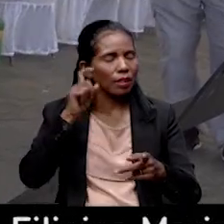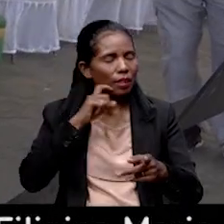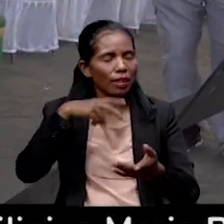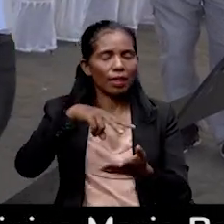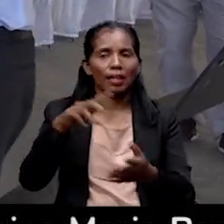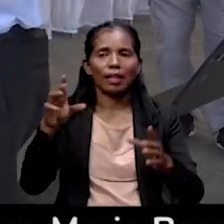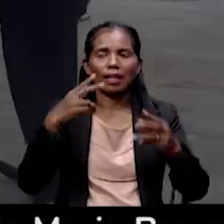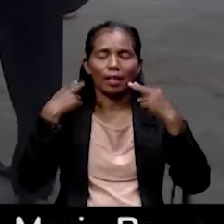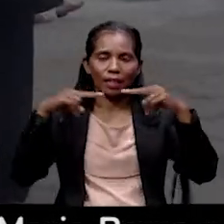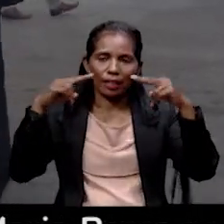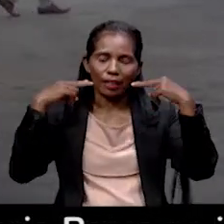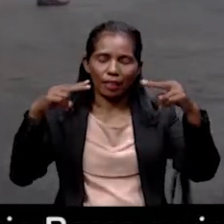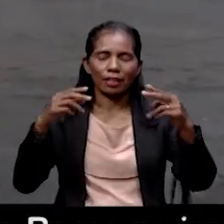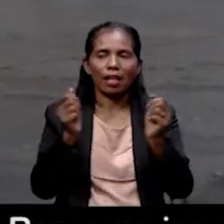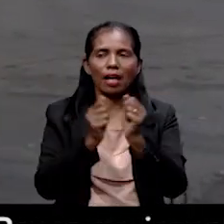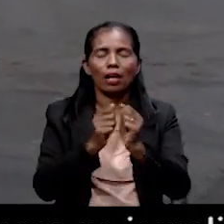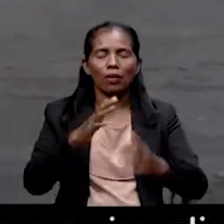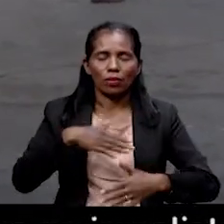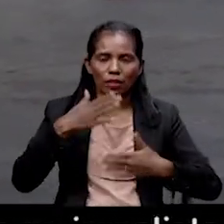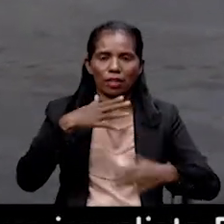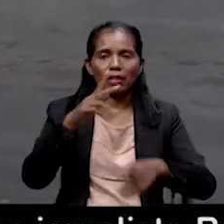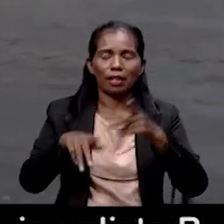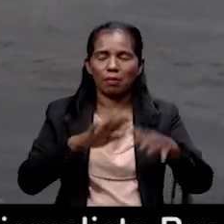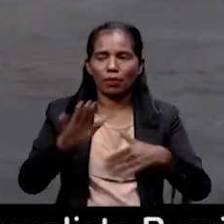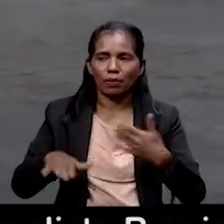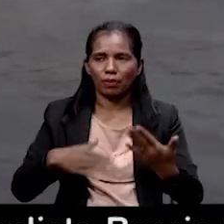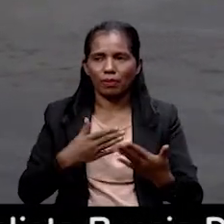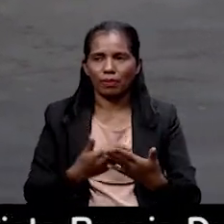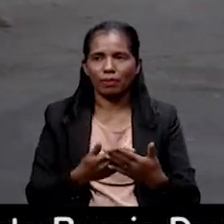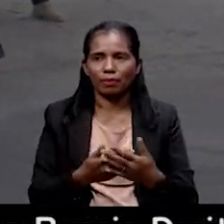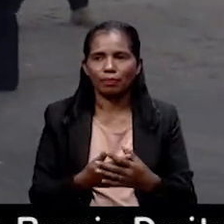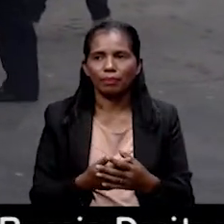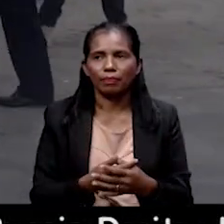musika ho riak solok sarani sira hotu. Jimmy Fernandez, Jovial da Costa, GMN.